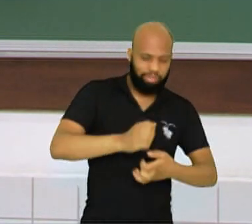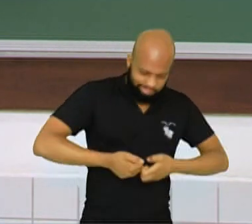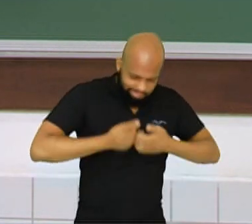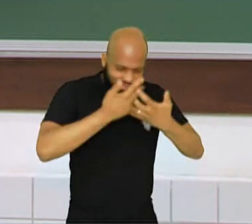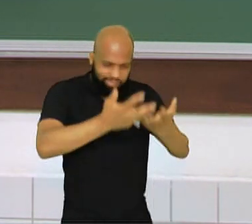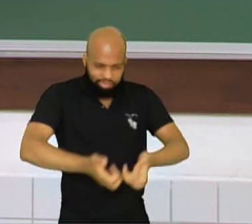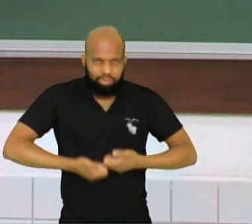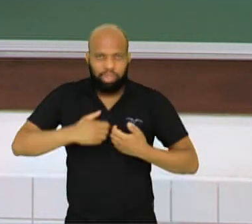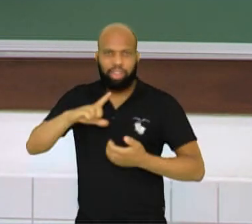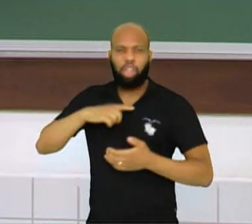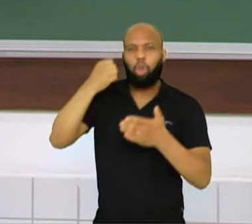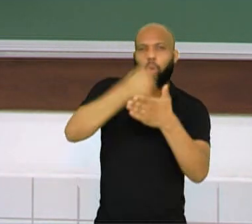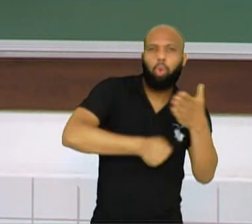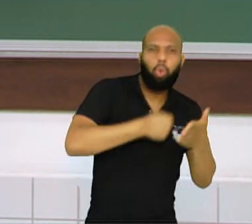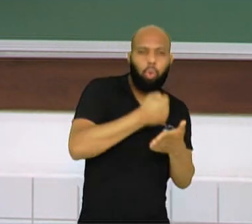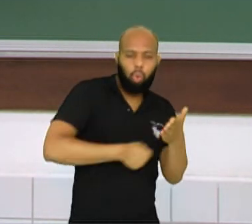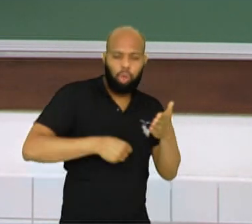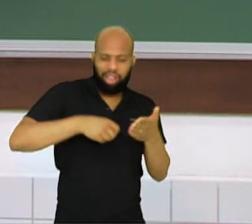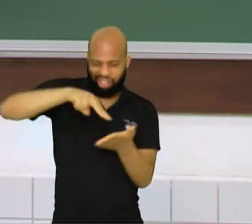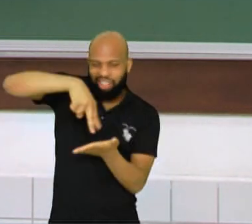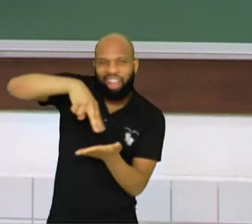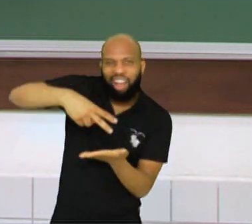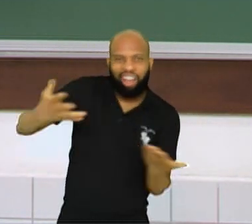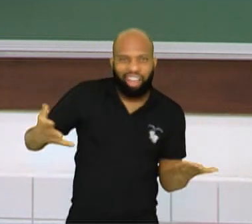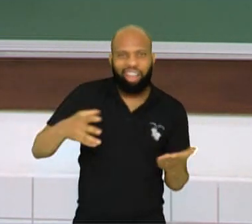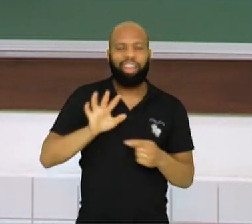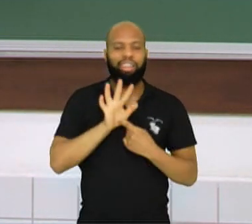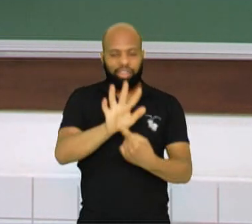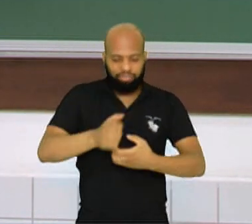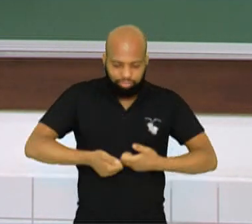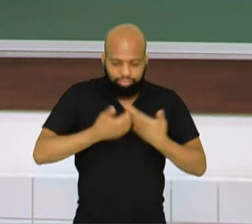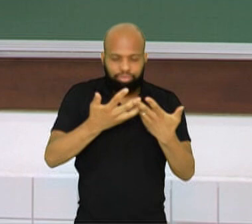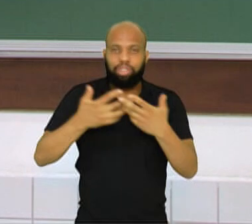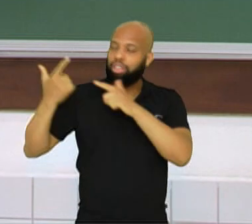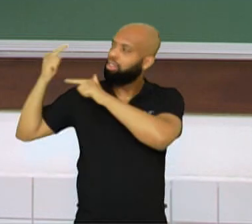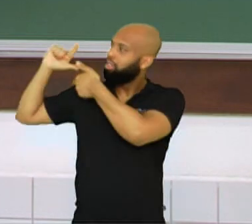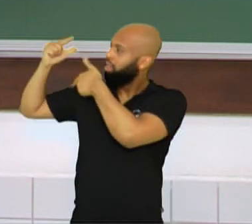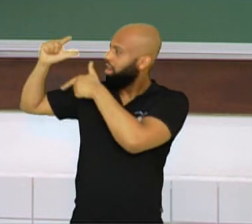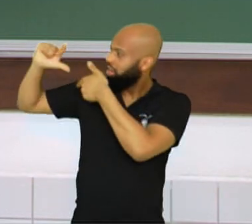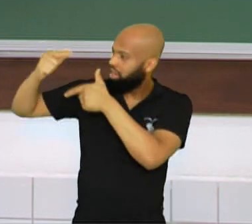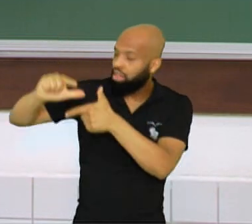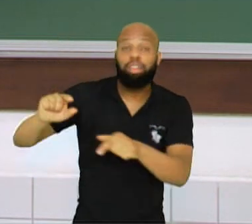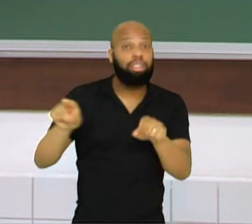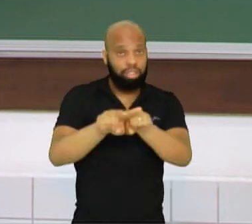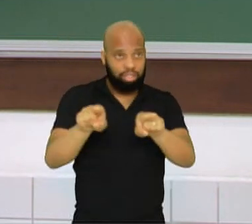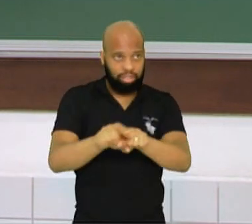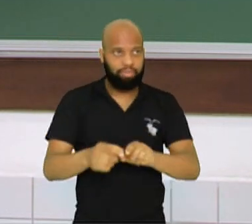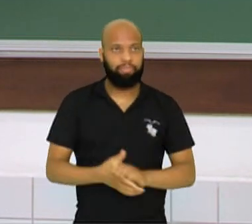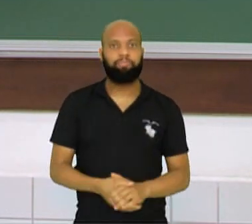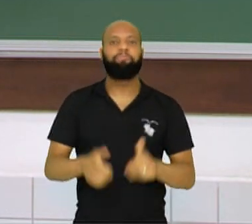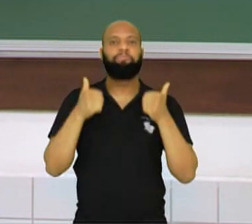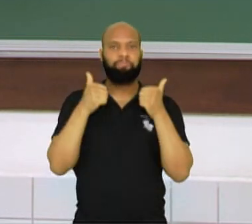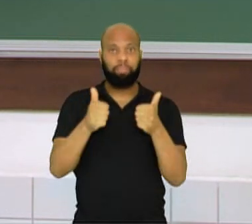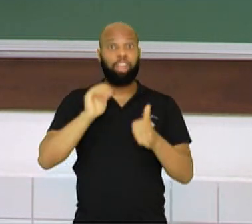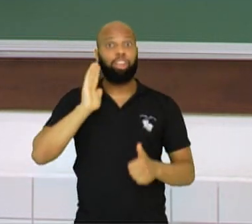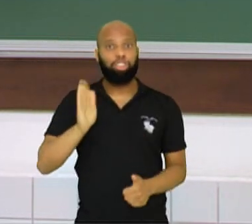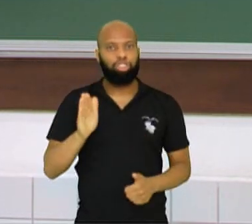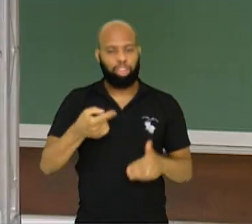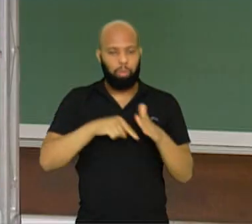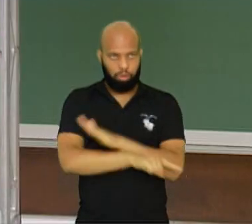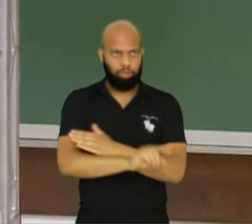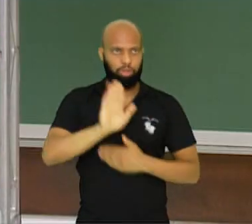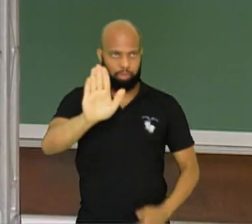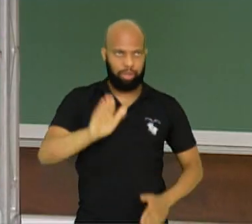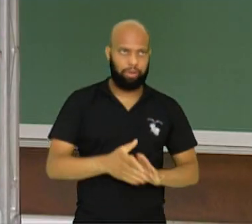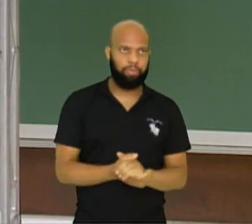através dessa luta, dança, né? E vão expor as tradições, né? Bom, a gente já fala mais sobre